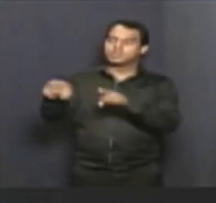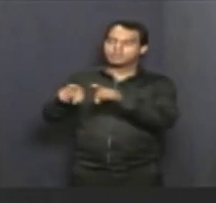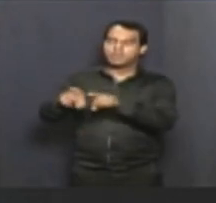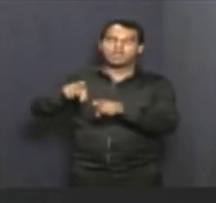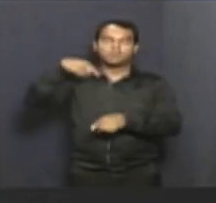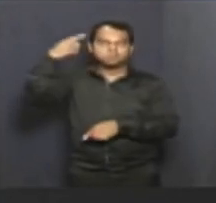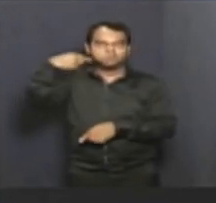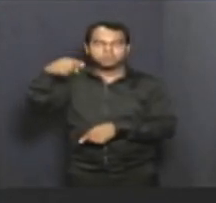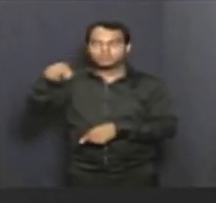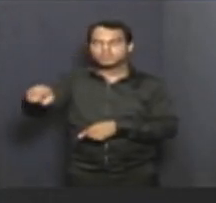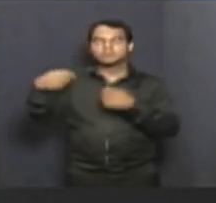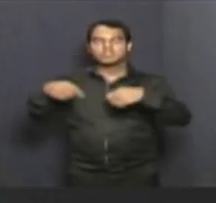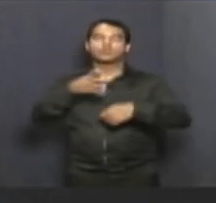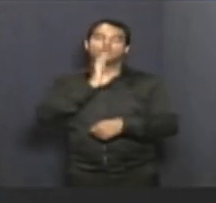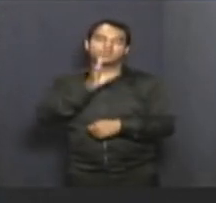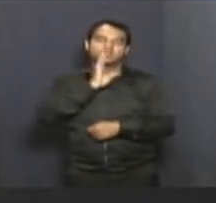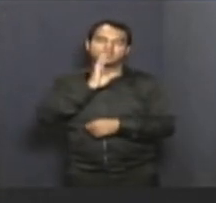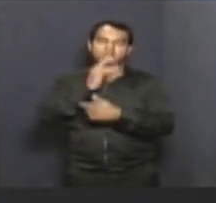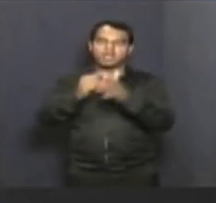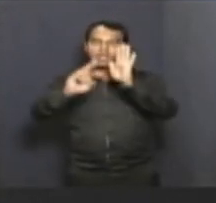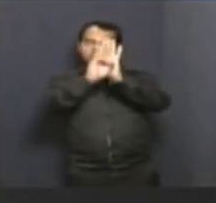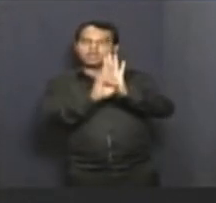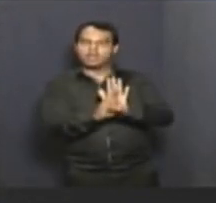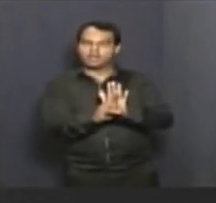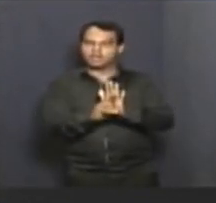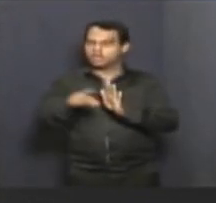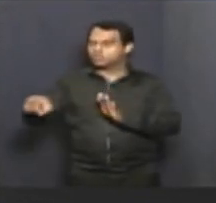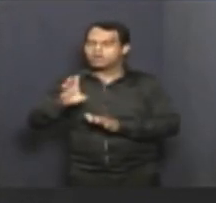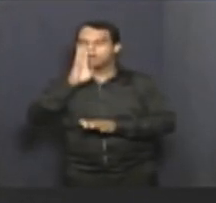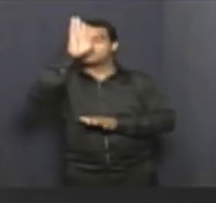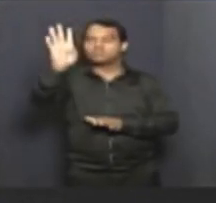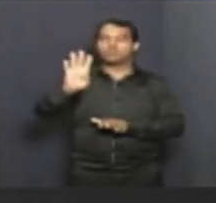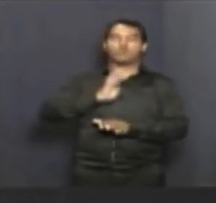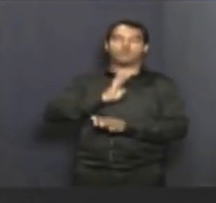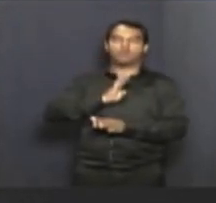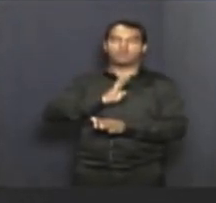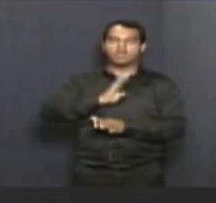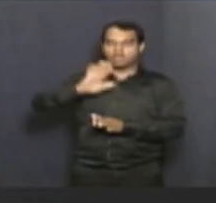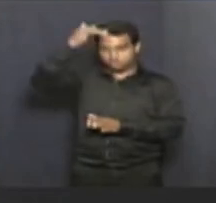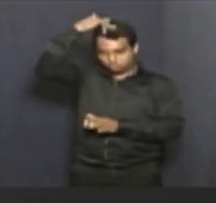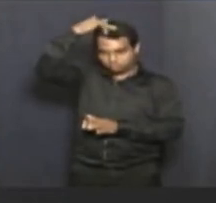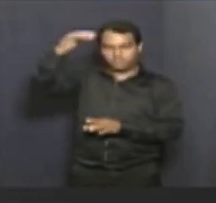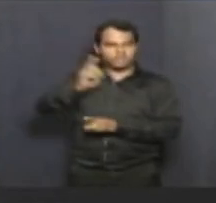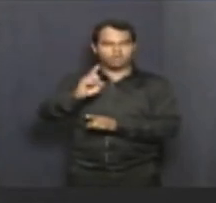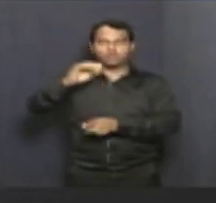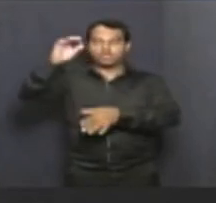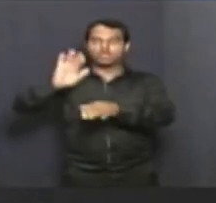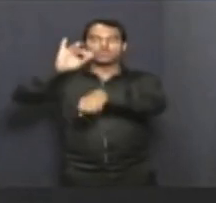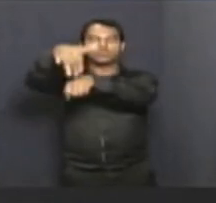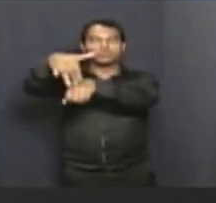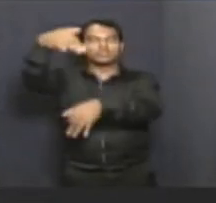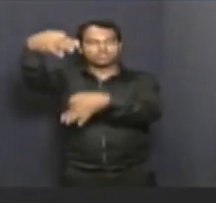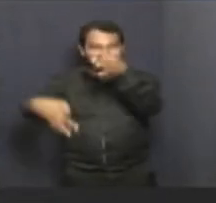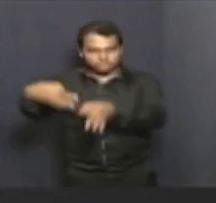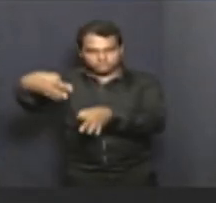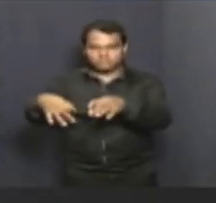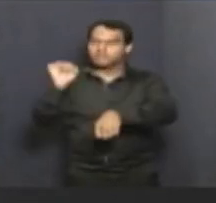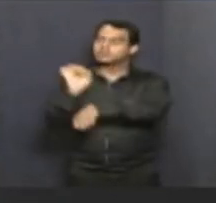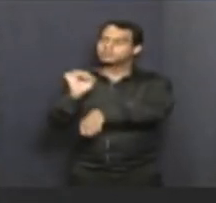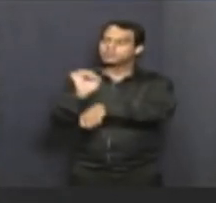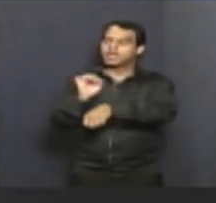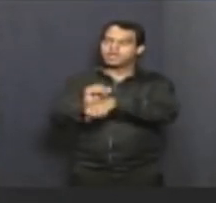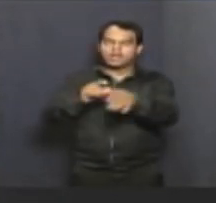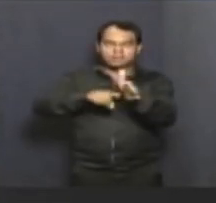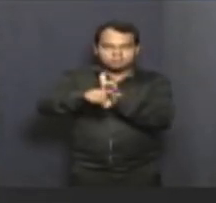advogado devia conhecer isso nunca julgar e condenar ninguém quem condene a justiça espera terminar o